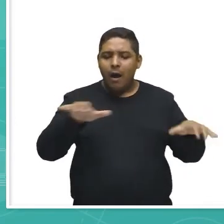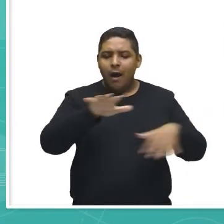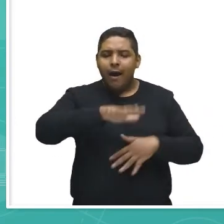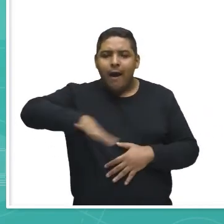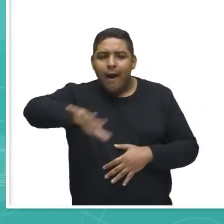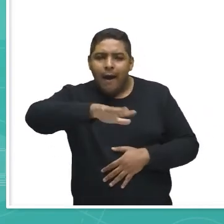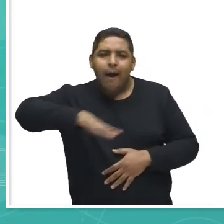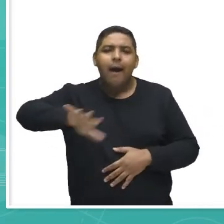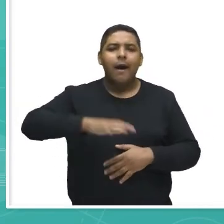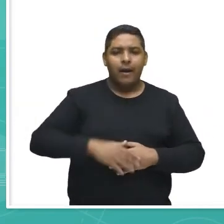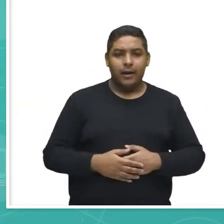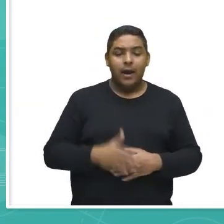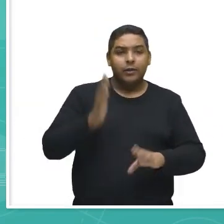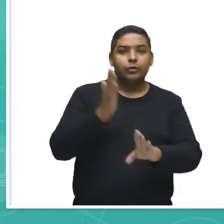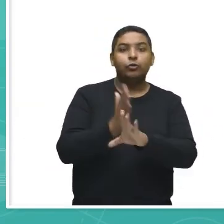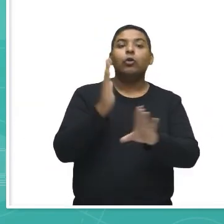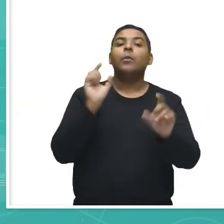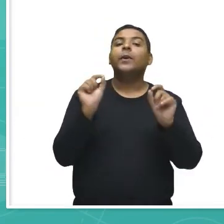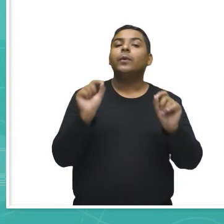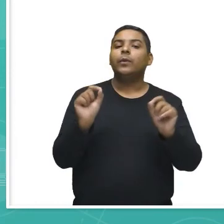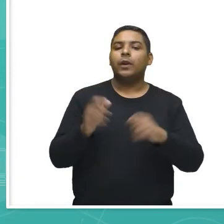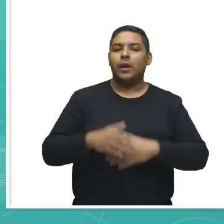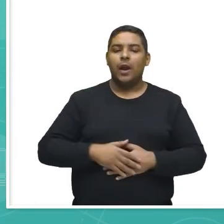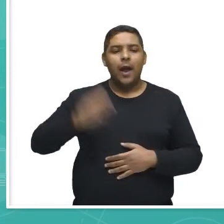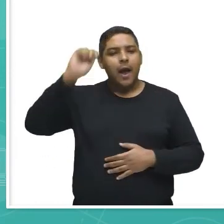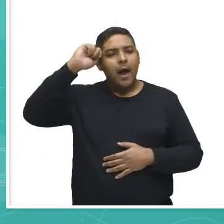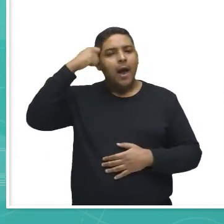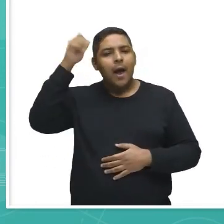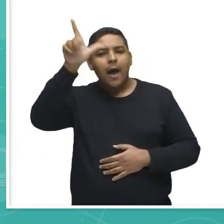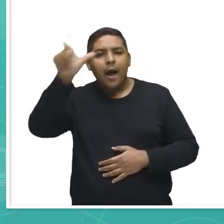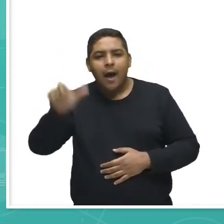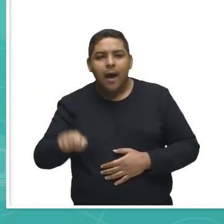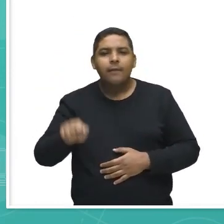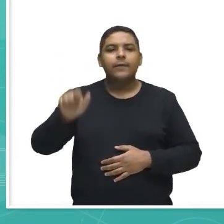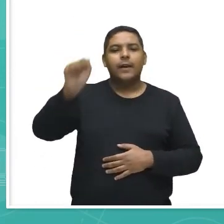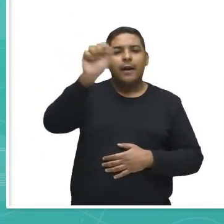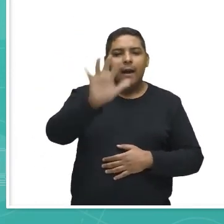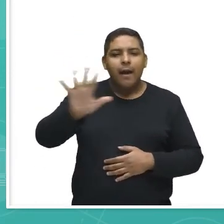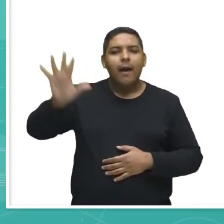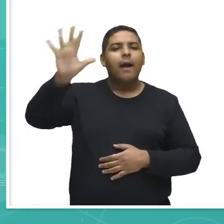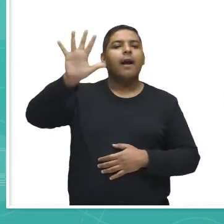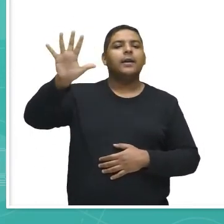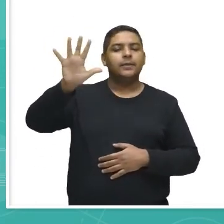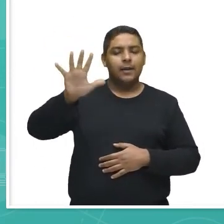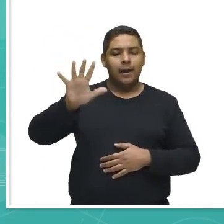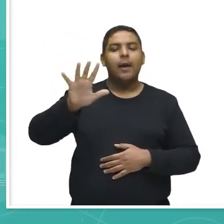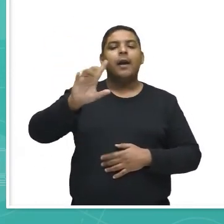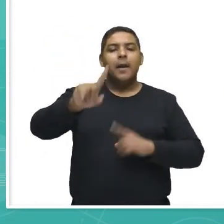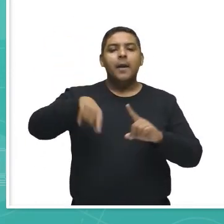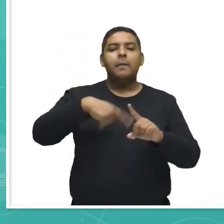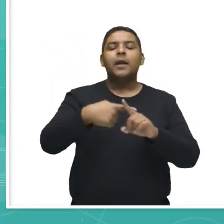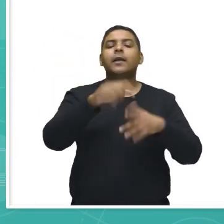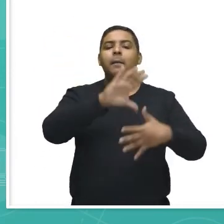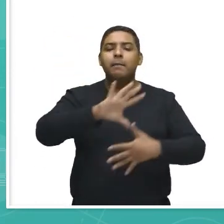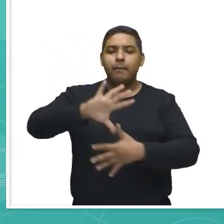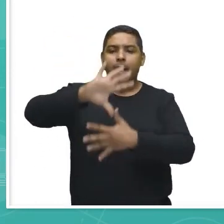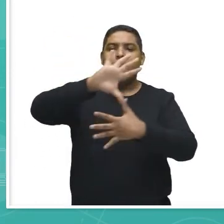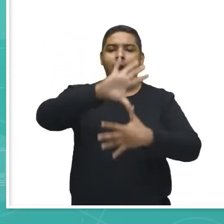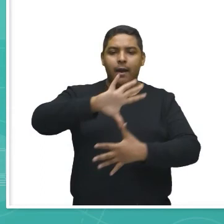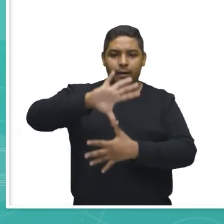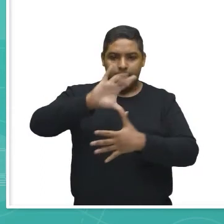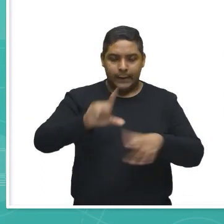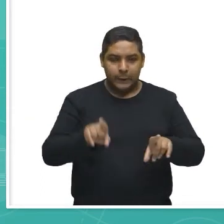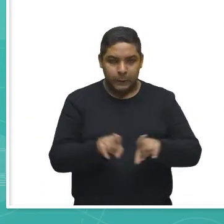ali descobrindo, né, a África, a Ásia e também a América, né, onde o Brasil hoje, a